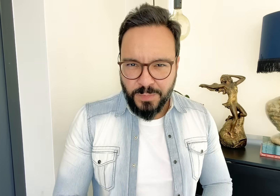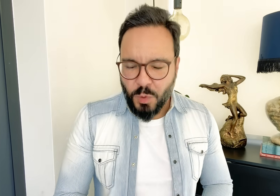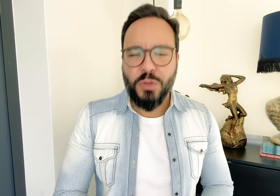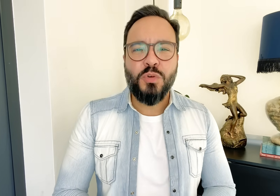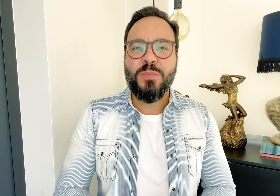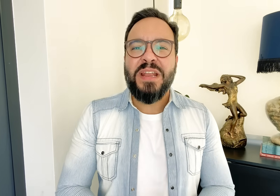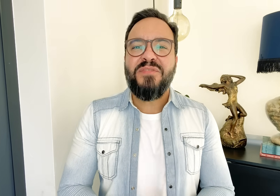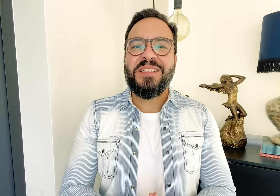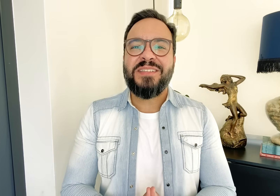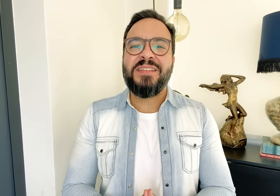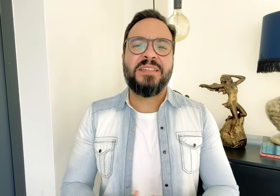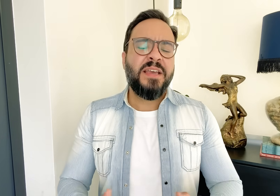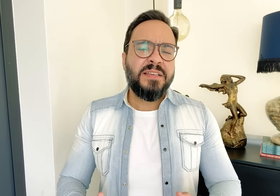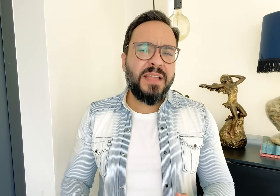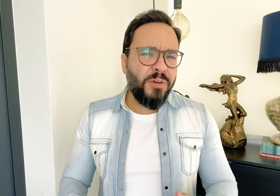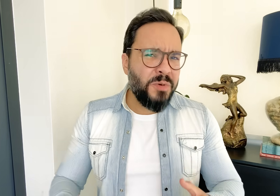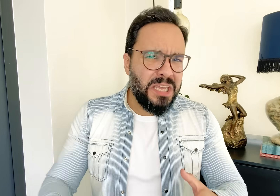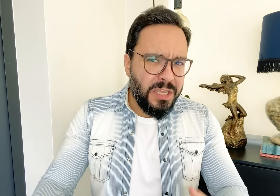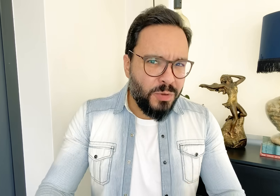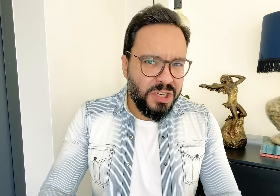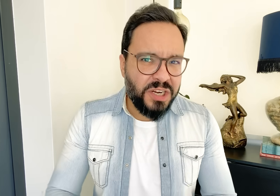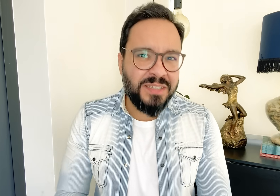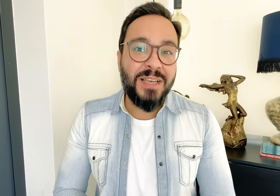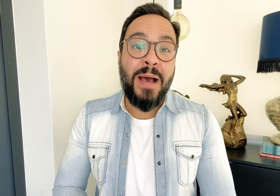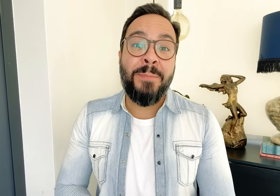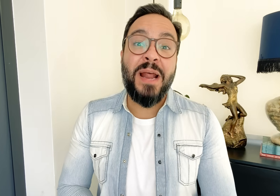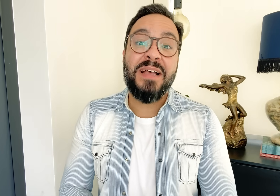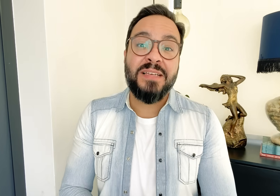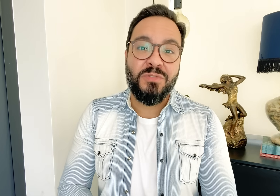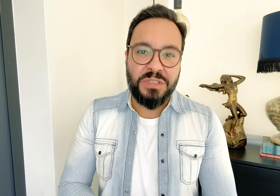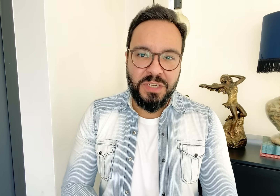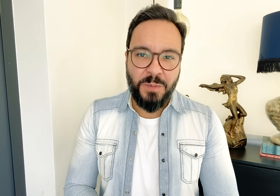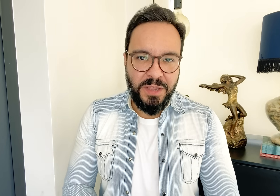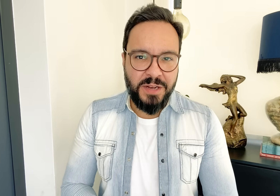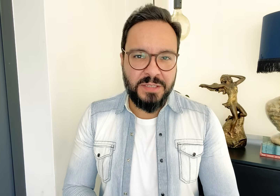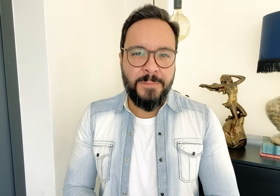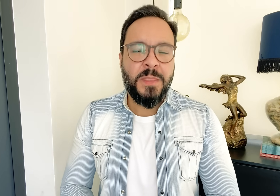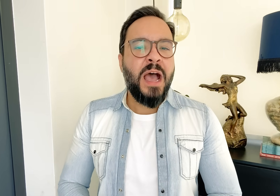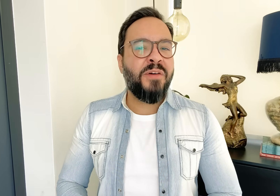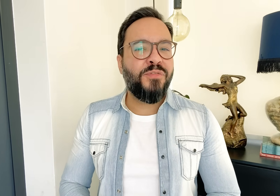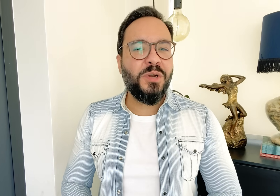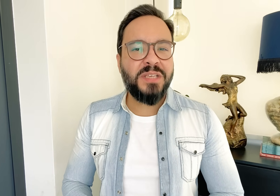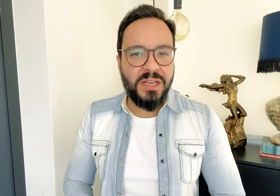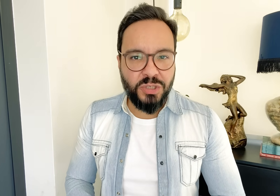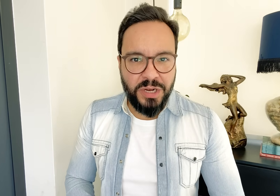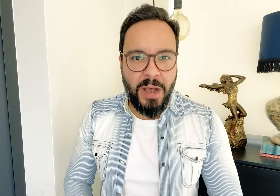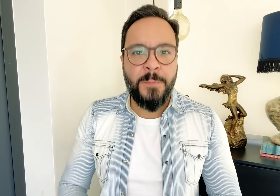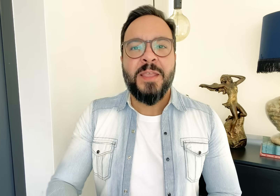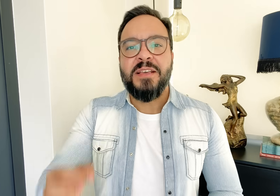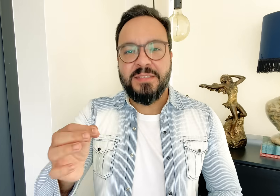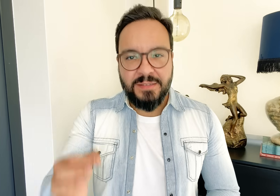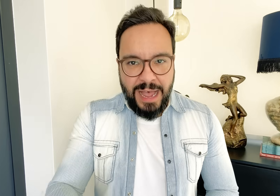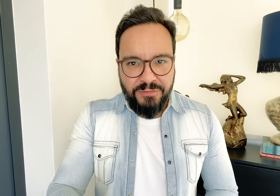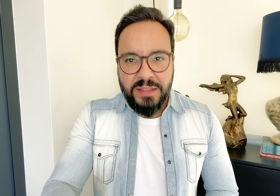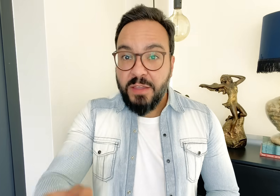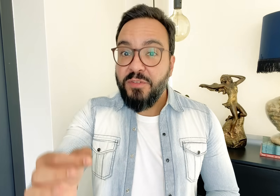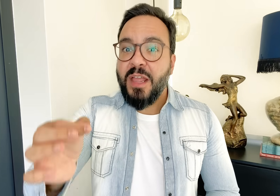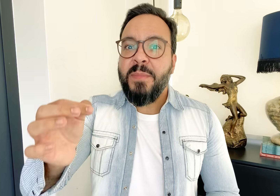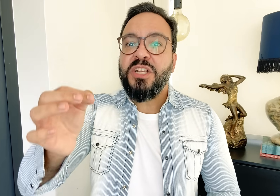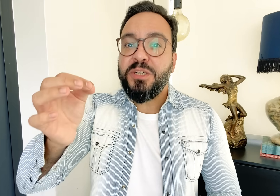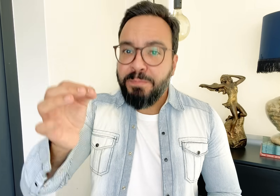invadidos, quando os manifestantes estavam indo em direção à Praça dos Três Poderes, a Força Nacional